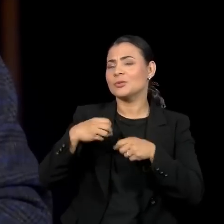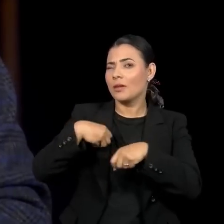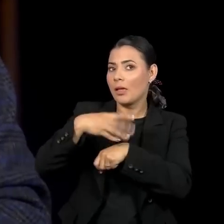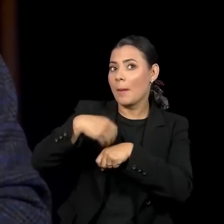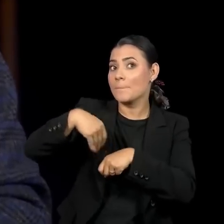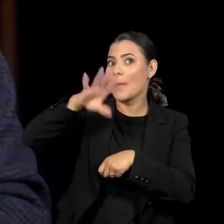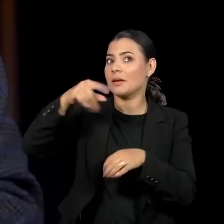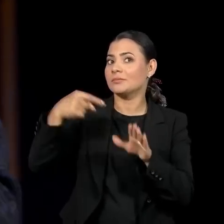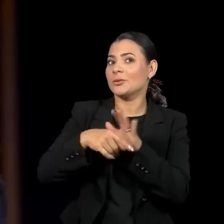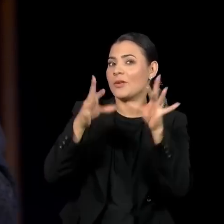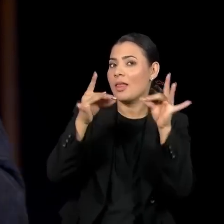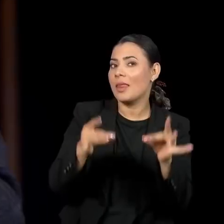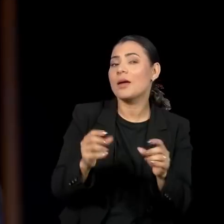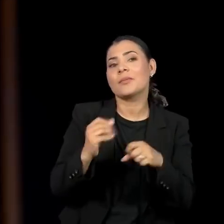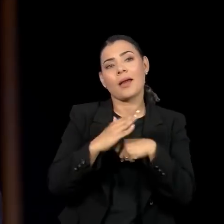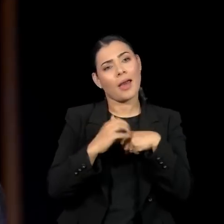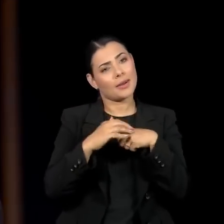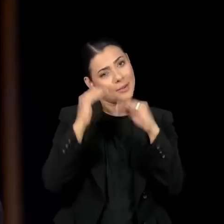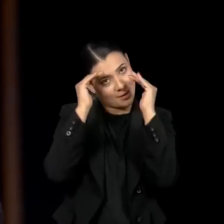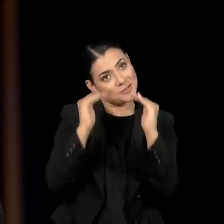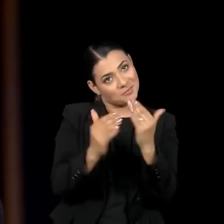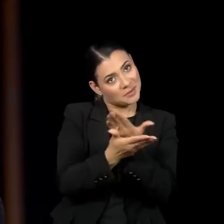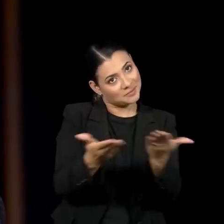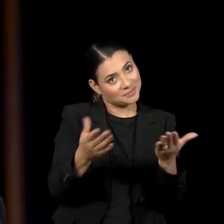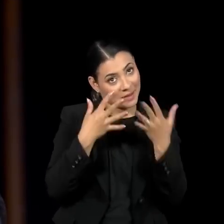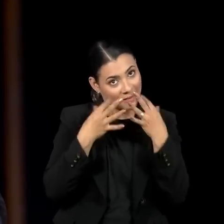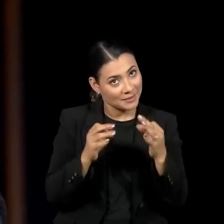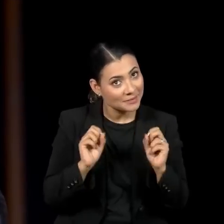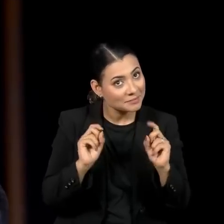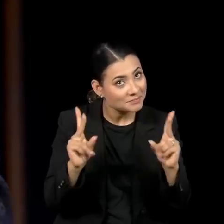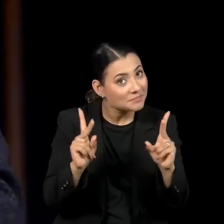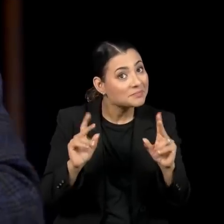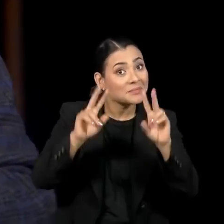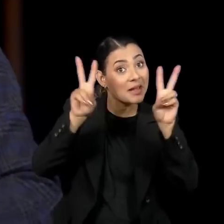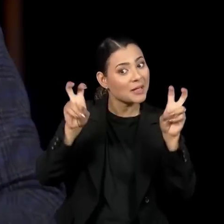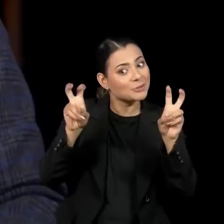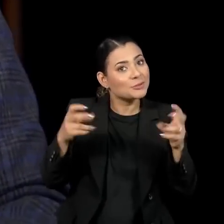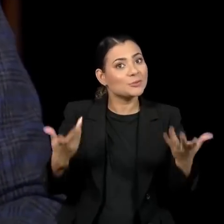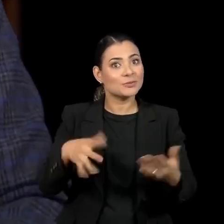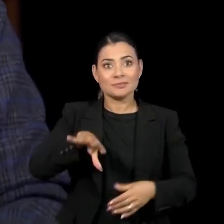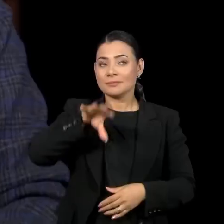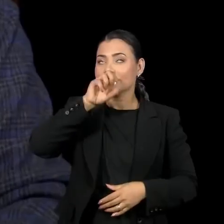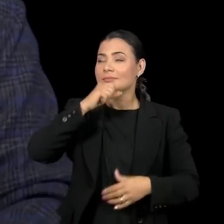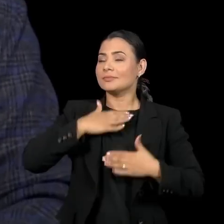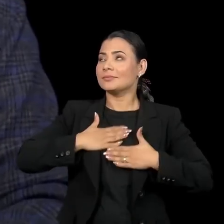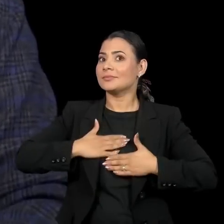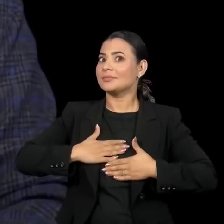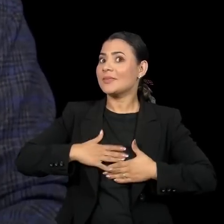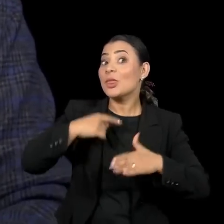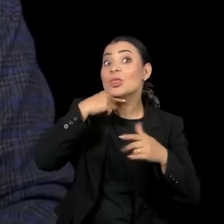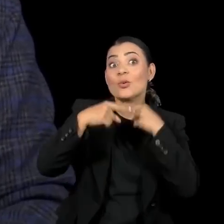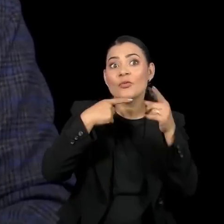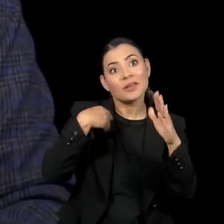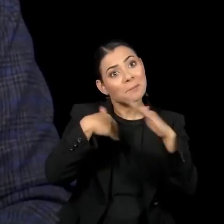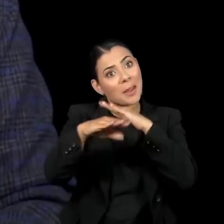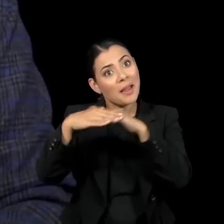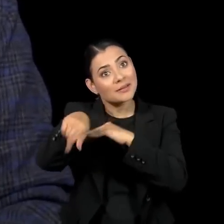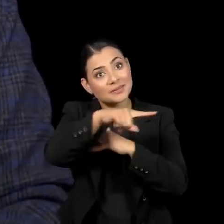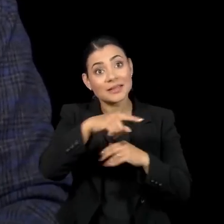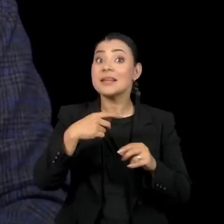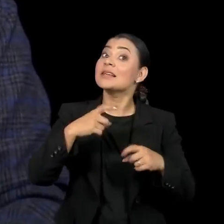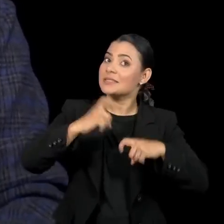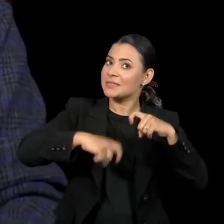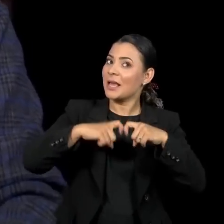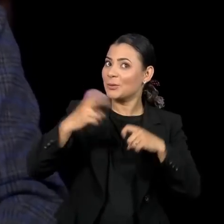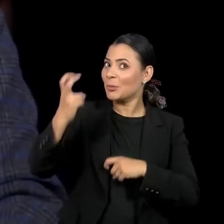mais fundo, com carinho e todo o respeito, como vocês estão vendo a esse assunto. Respire fundo, mande suas dúvidas. Sexo